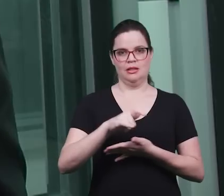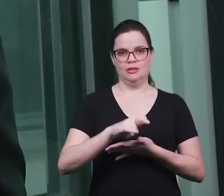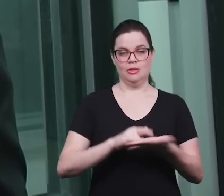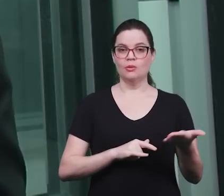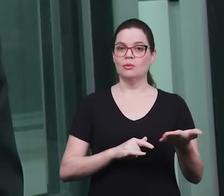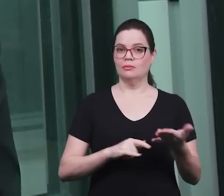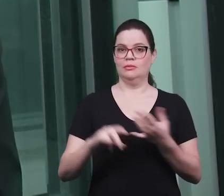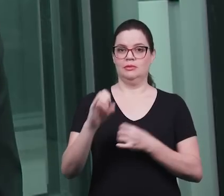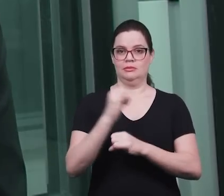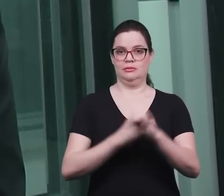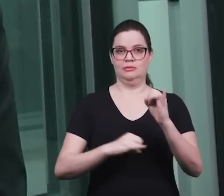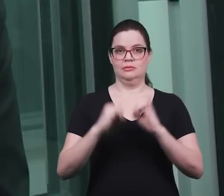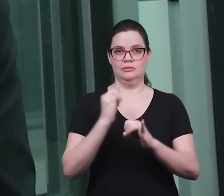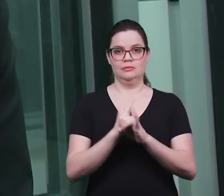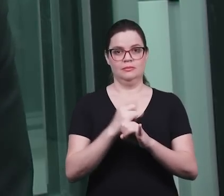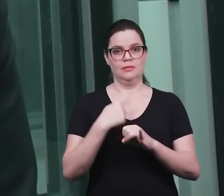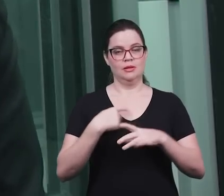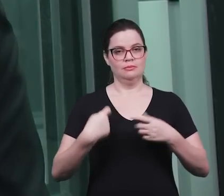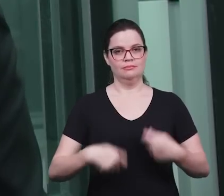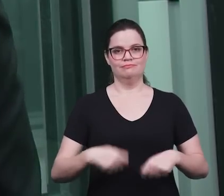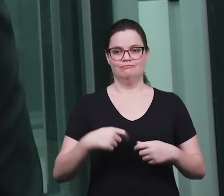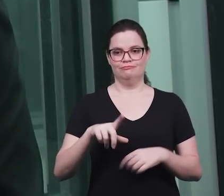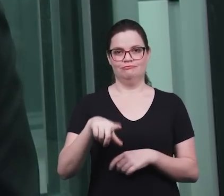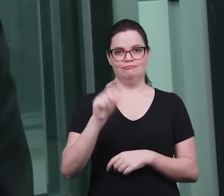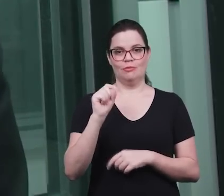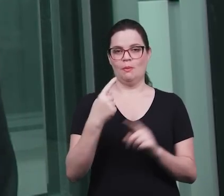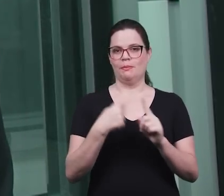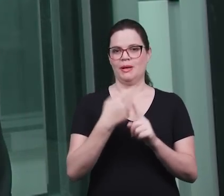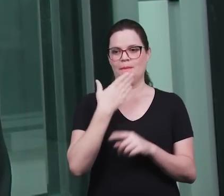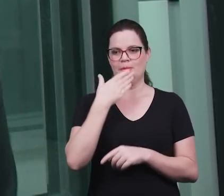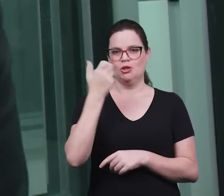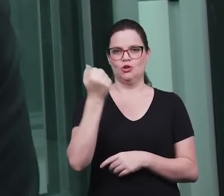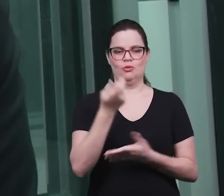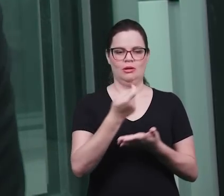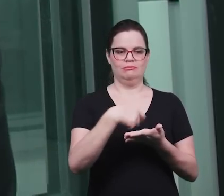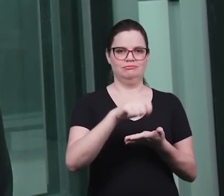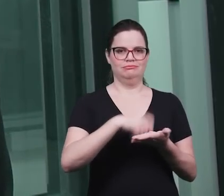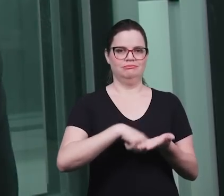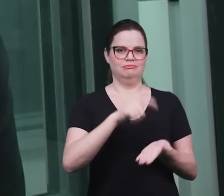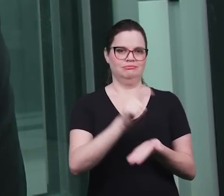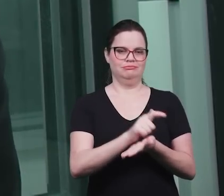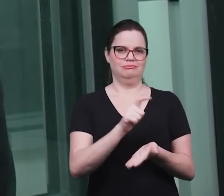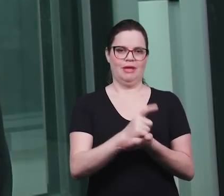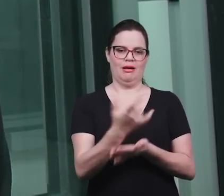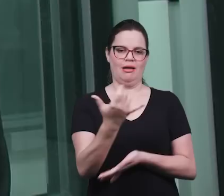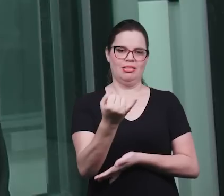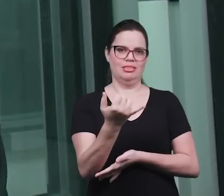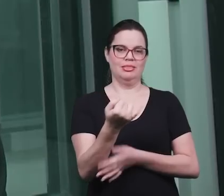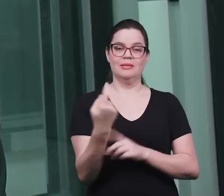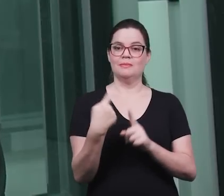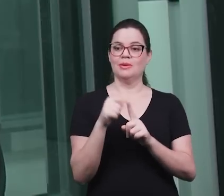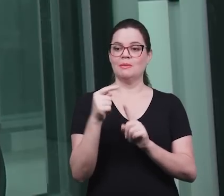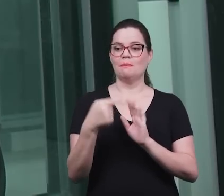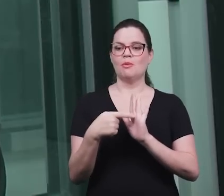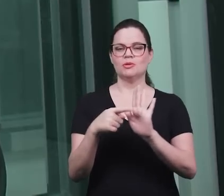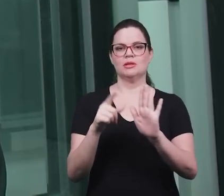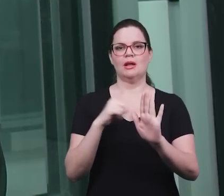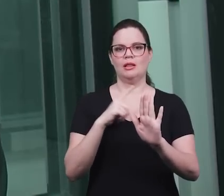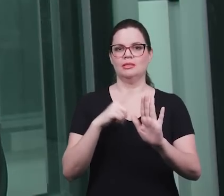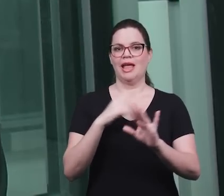prefiro em detrimento da assinatura física, porque tem uma certificação